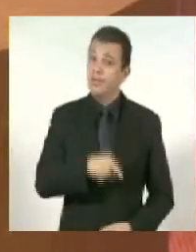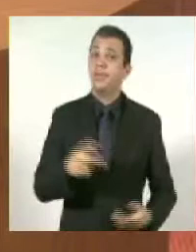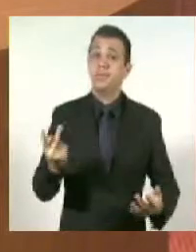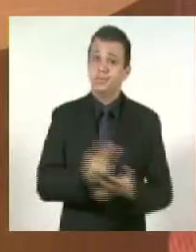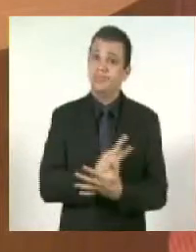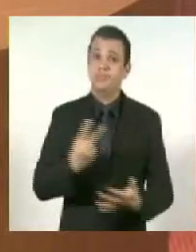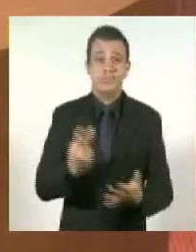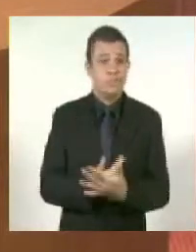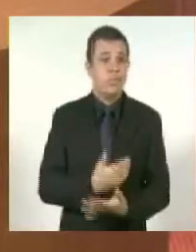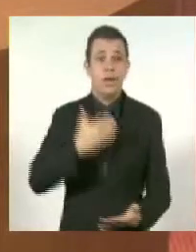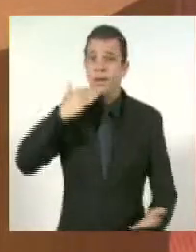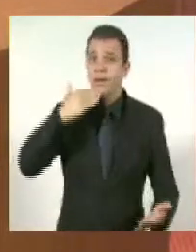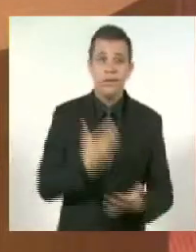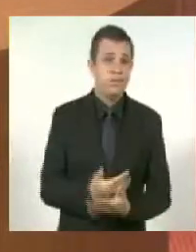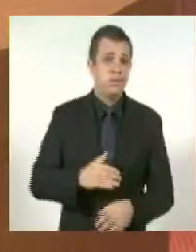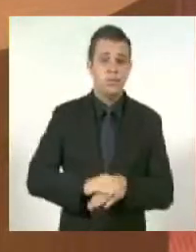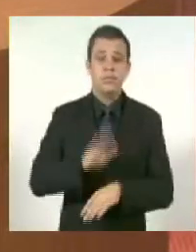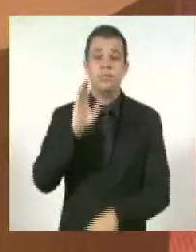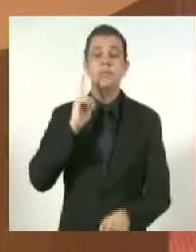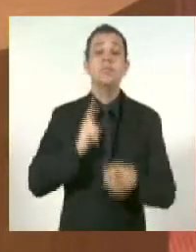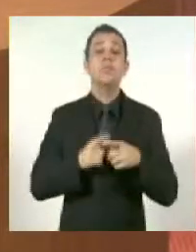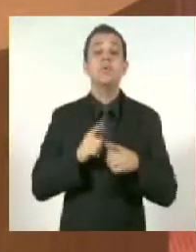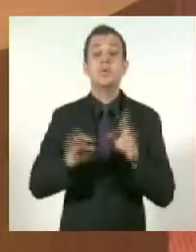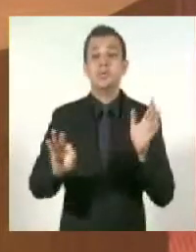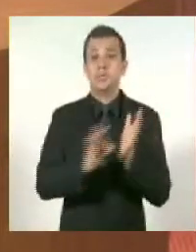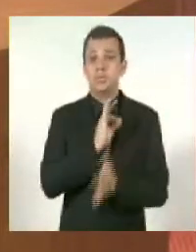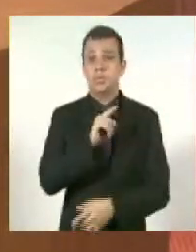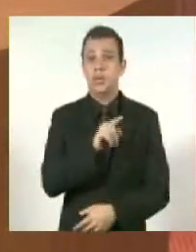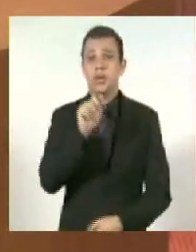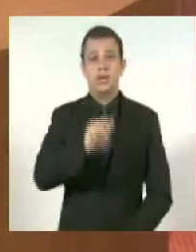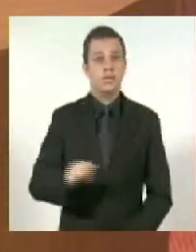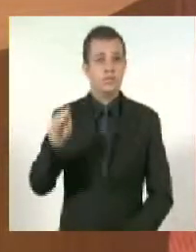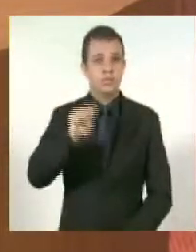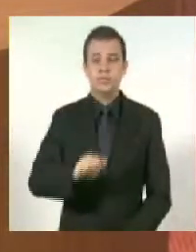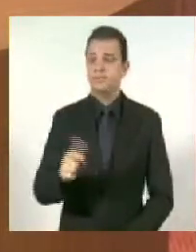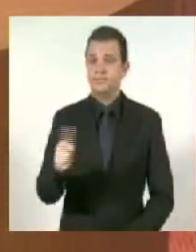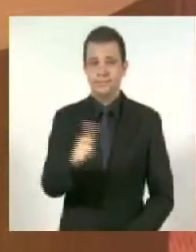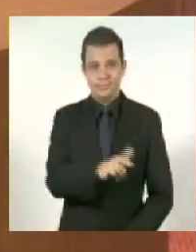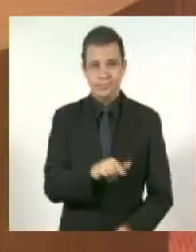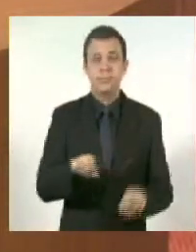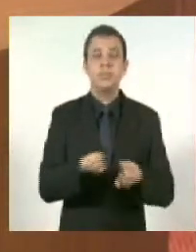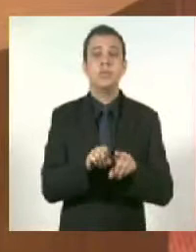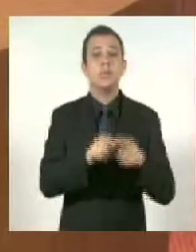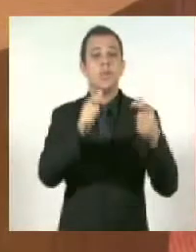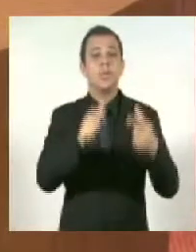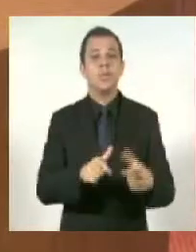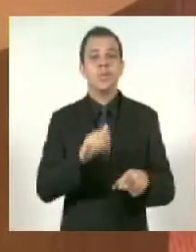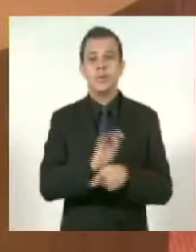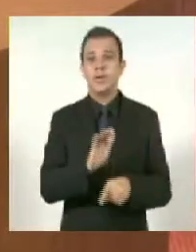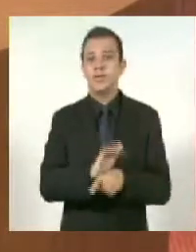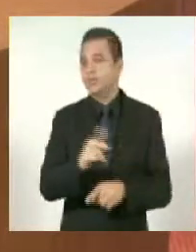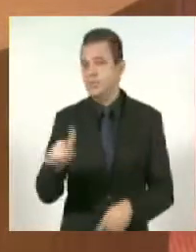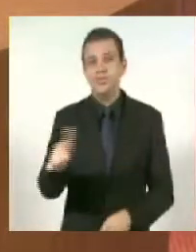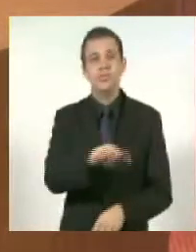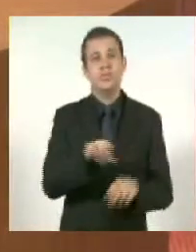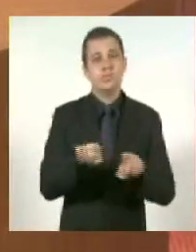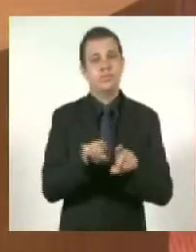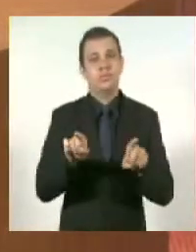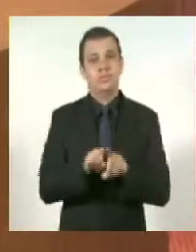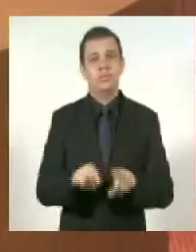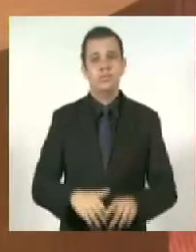uma associação que não foi encontrada, que não existe, e o objeto do convênio não foi